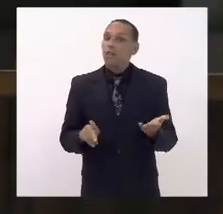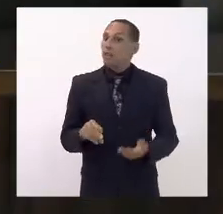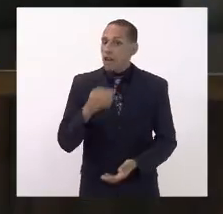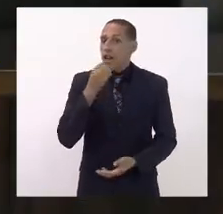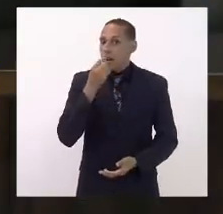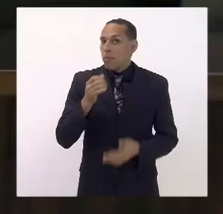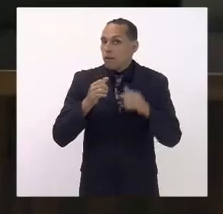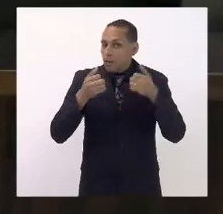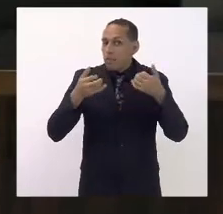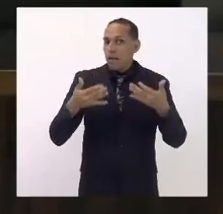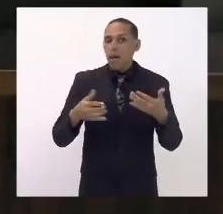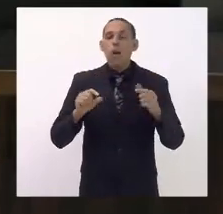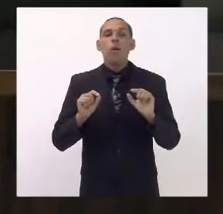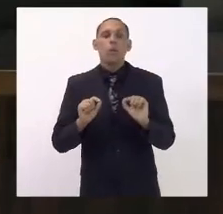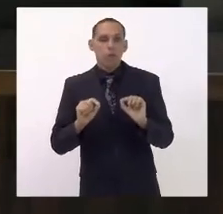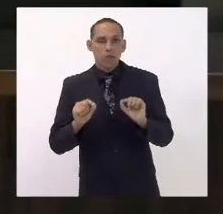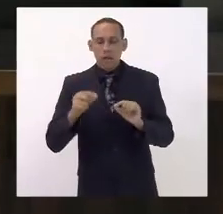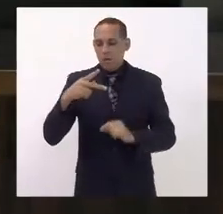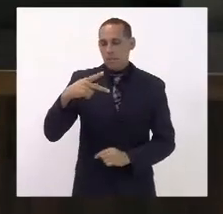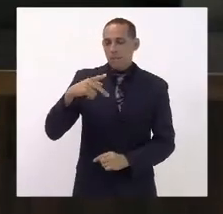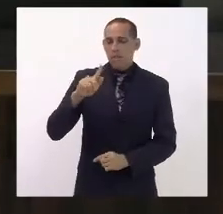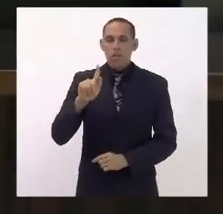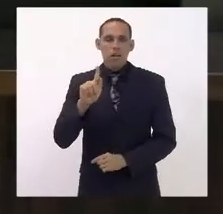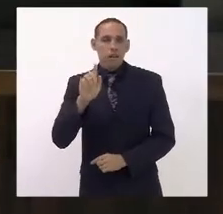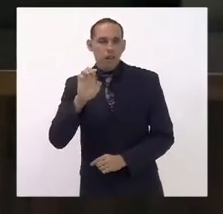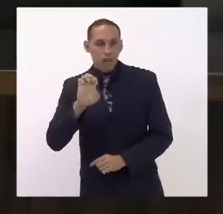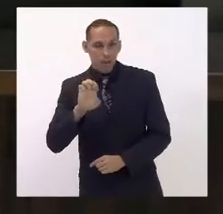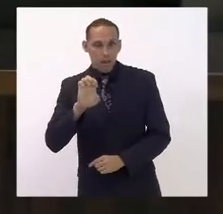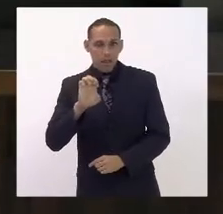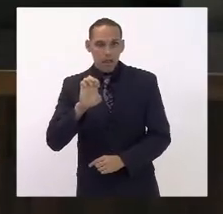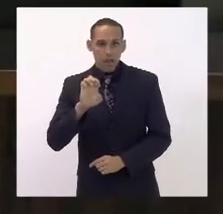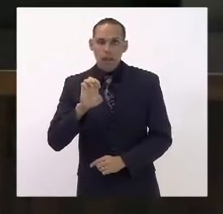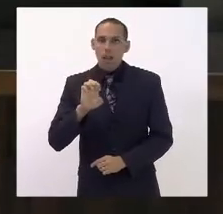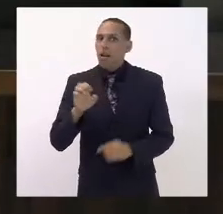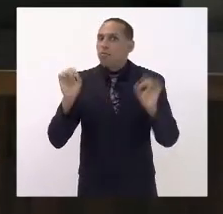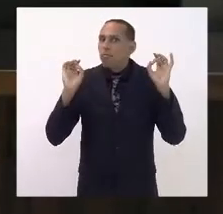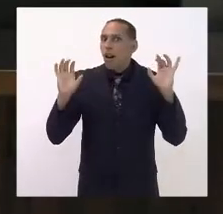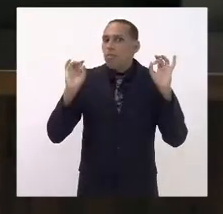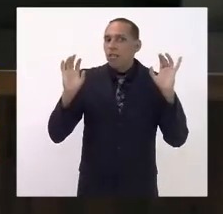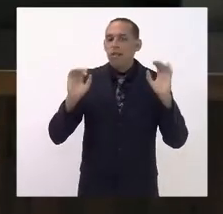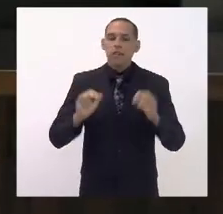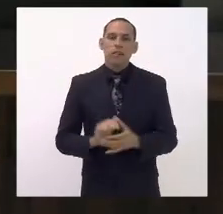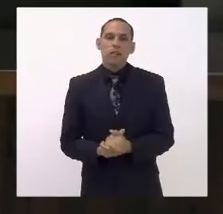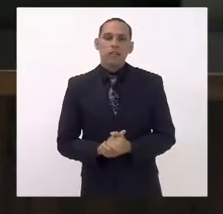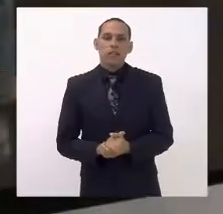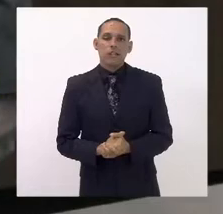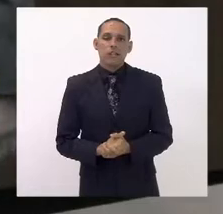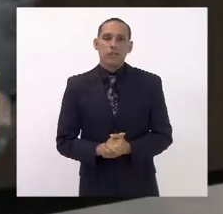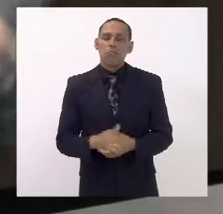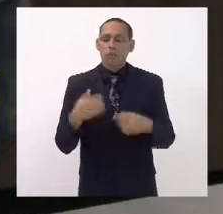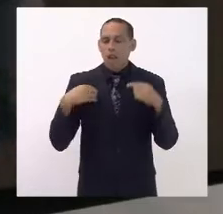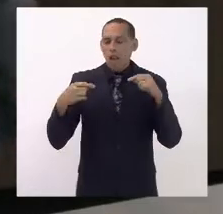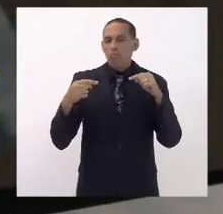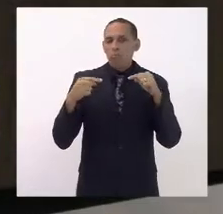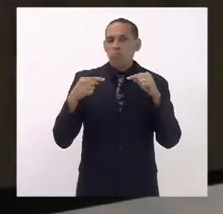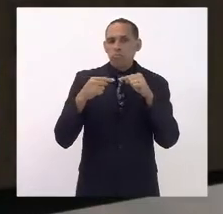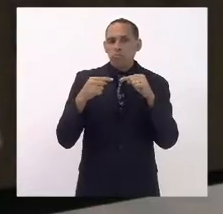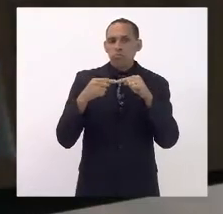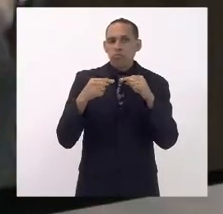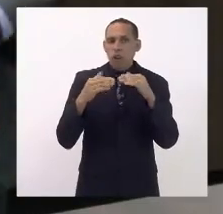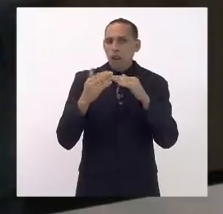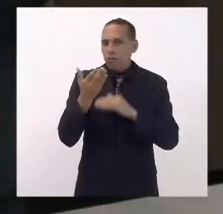que o PGE tem sido, nessa área, espetacular. E eu concordo com a excelência.